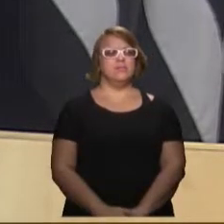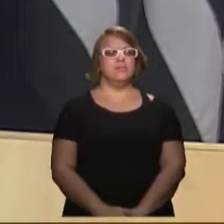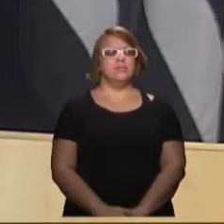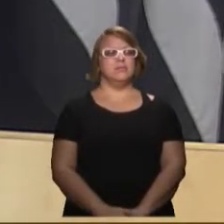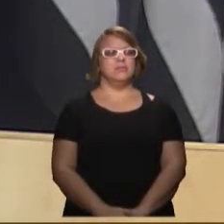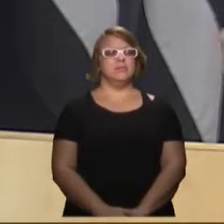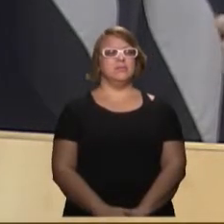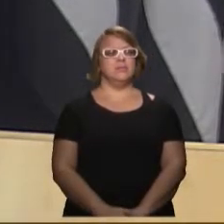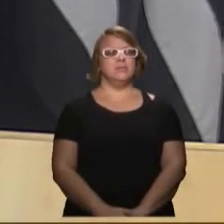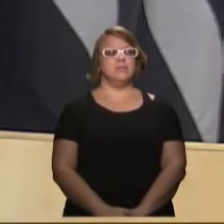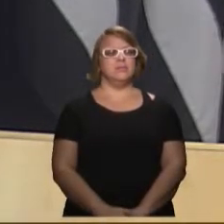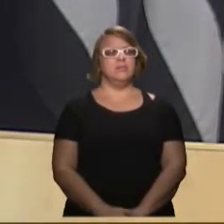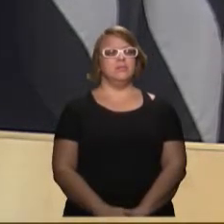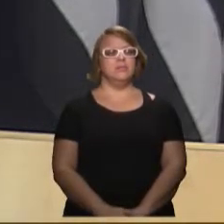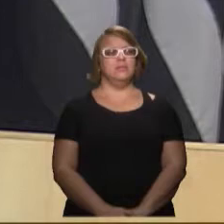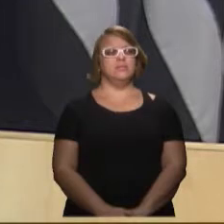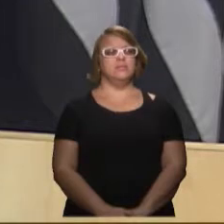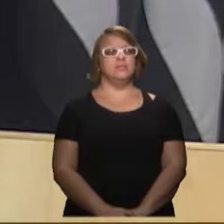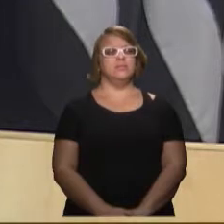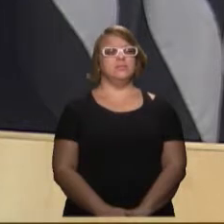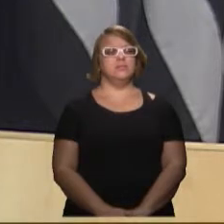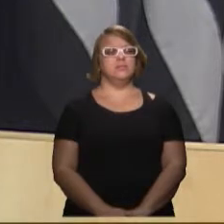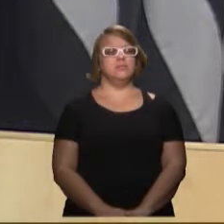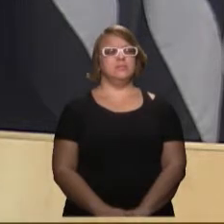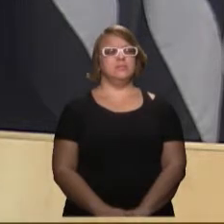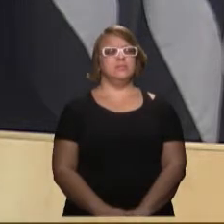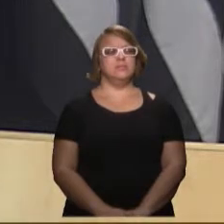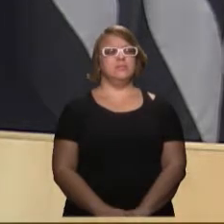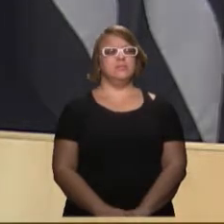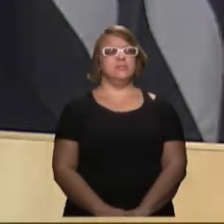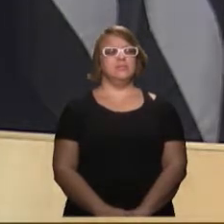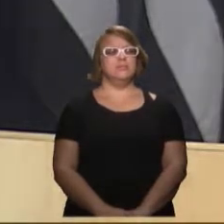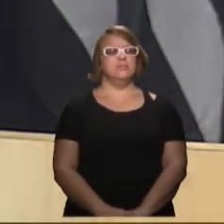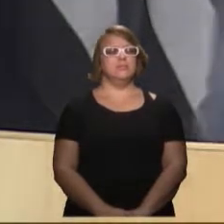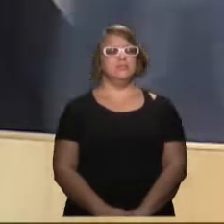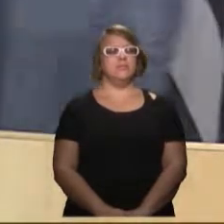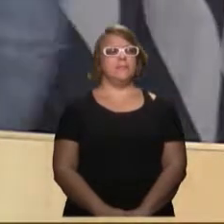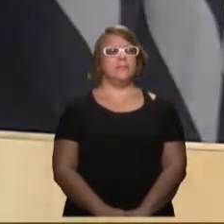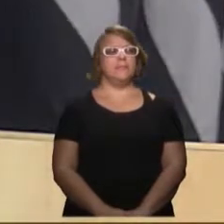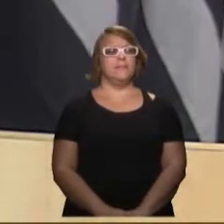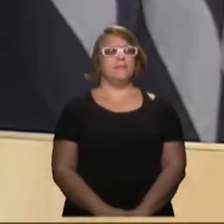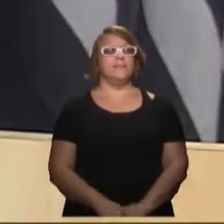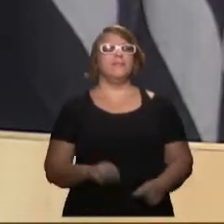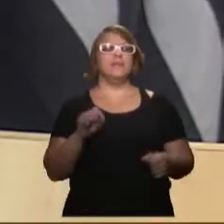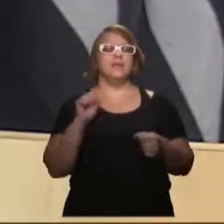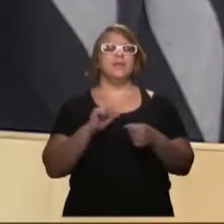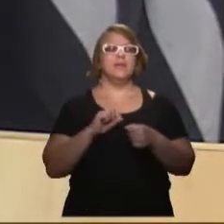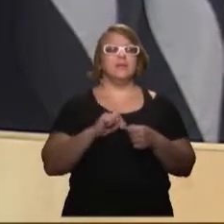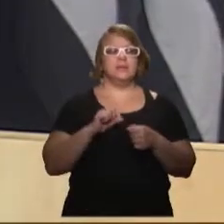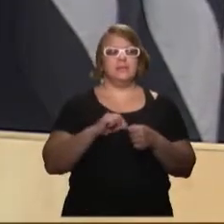pedido. Então, tem toda uma logística operacional disso para fazer acontecer